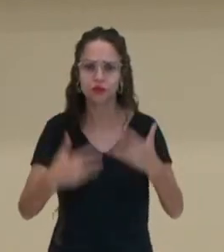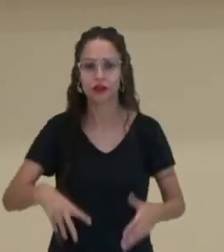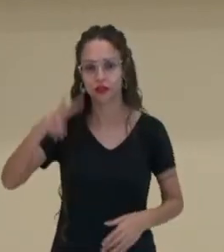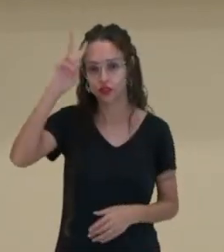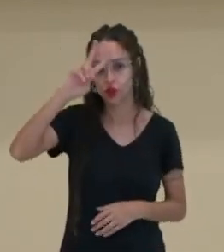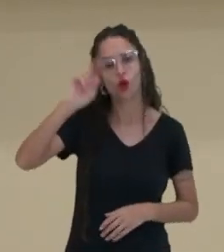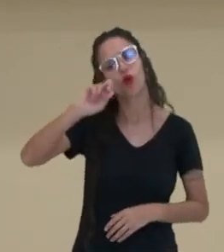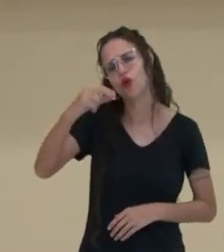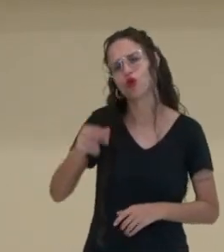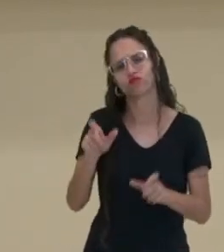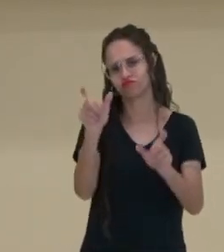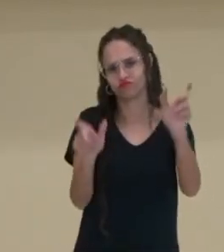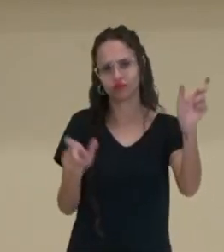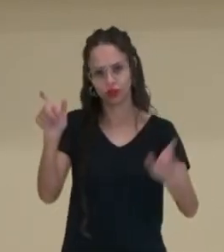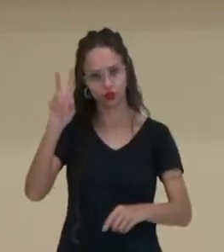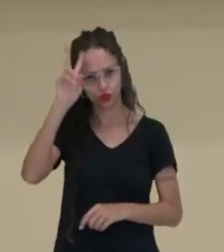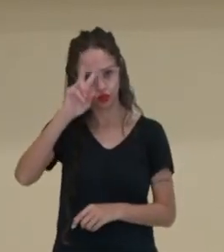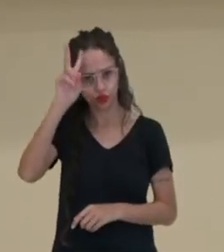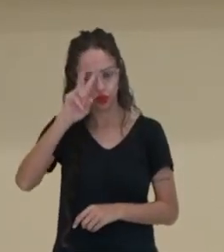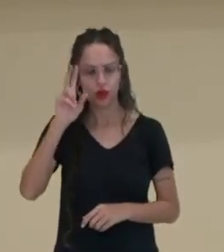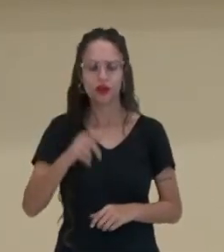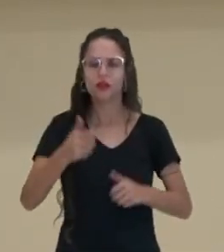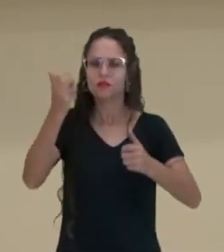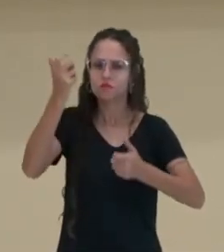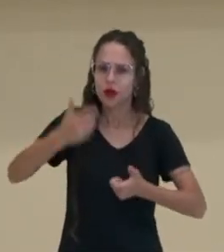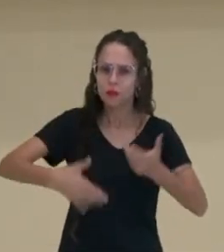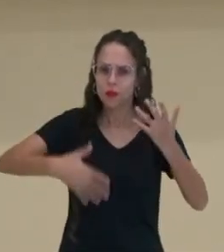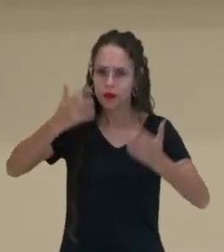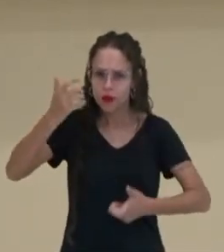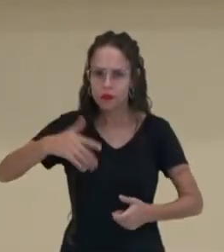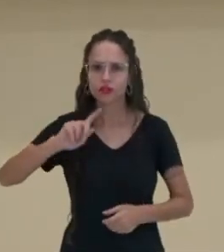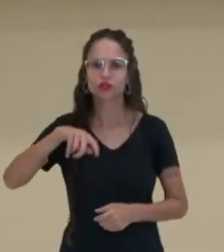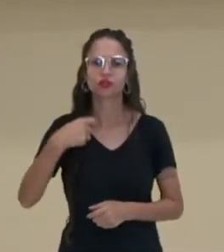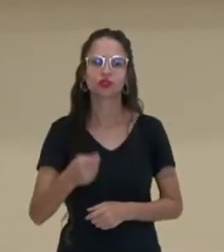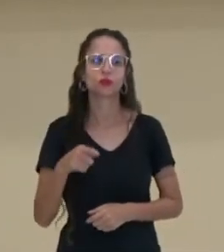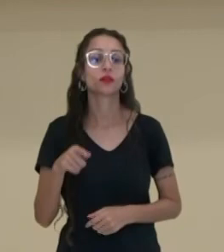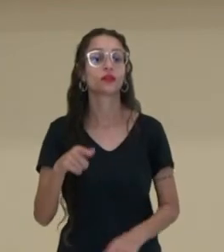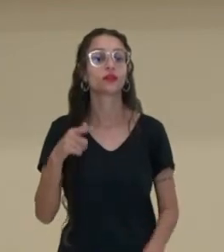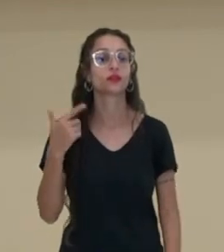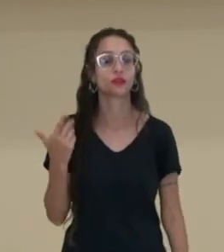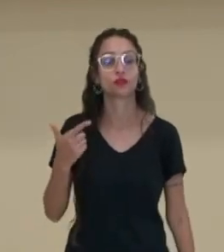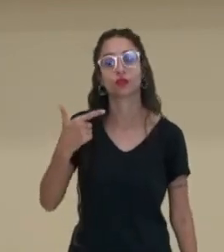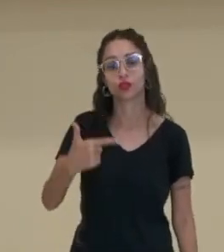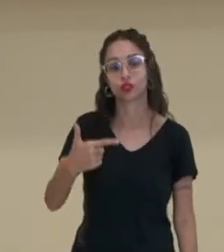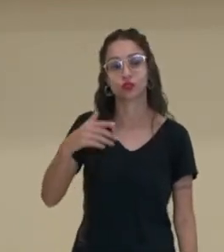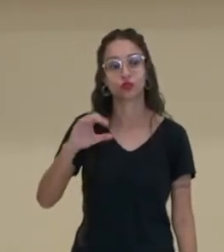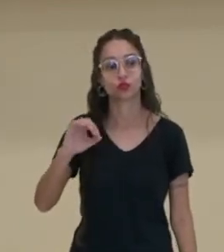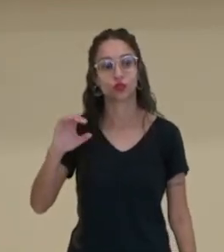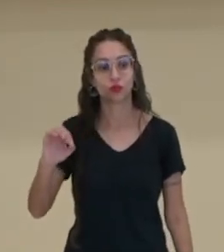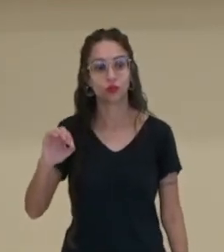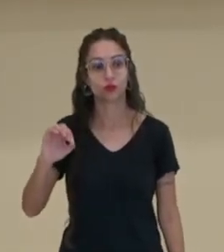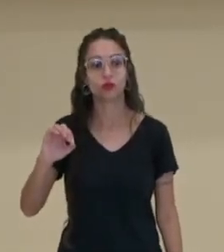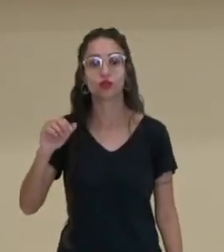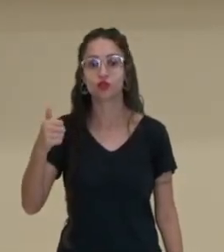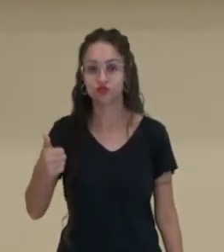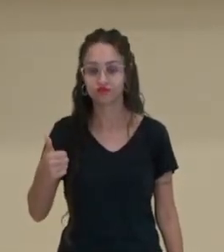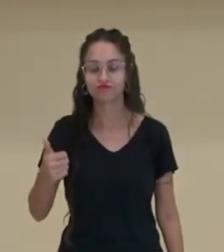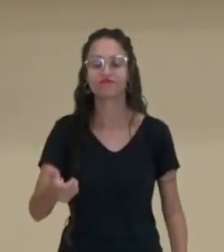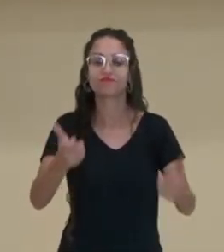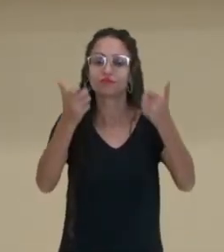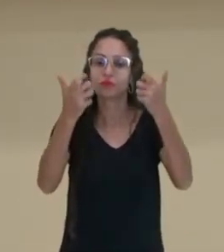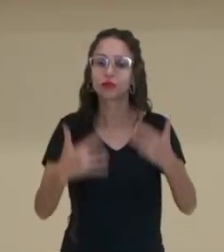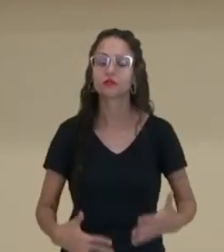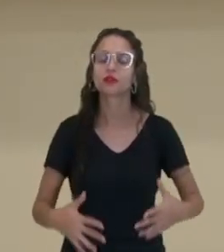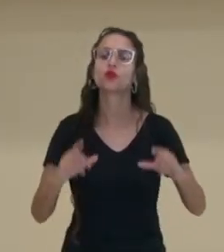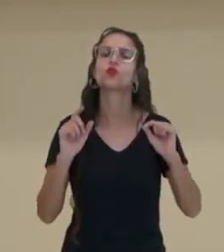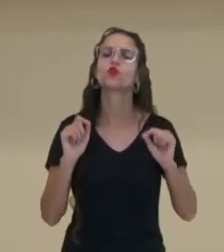mesmo os historiadores entraram em cena naquele momento, né, em 2001, para explicar